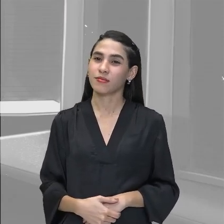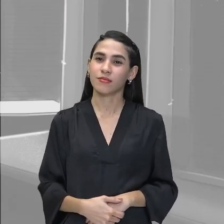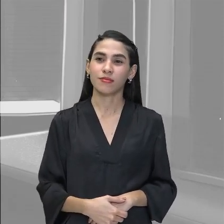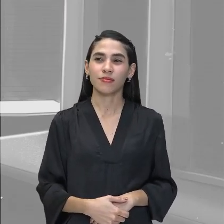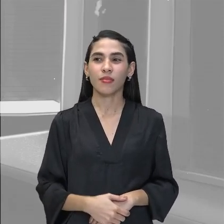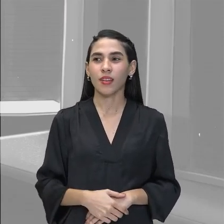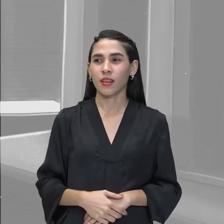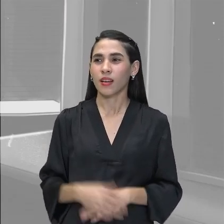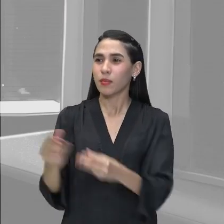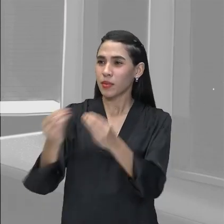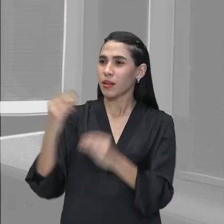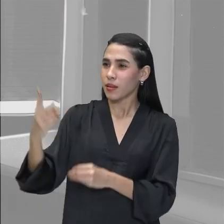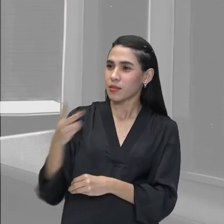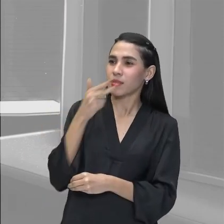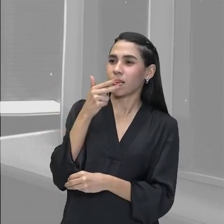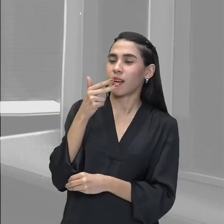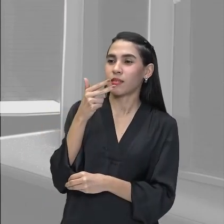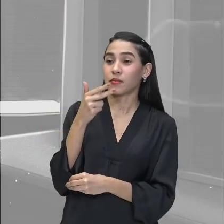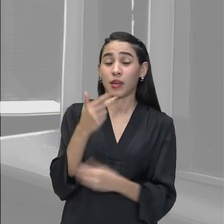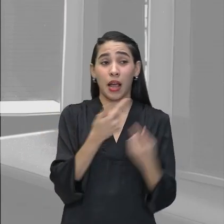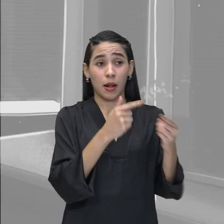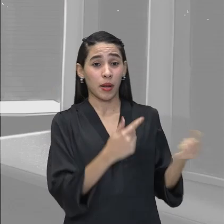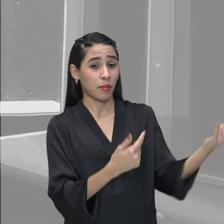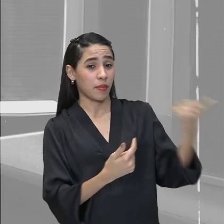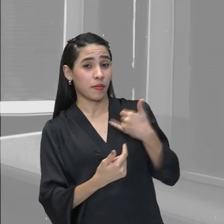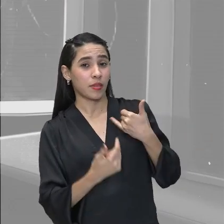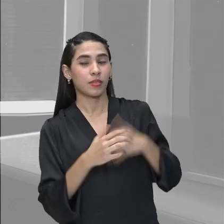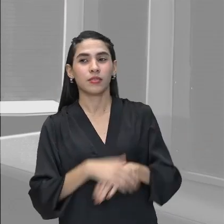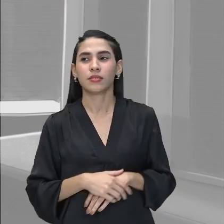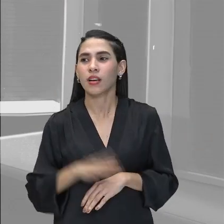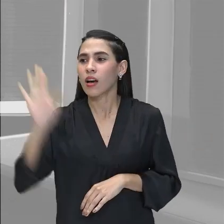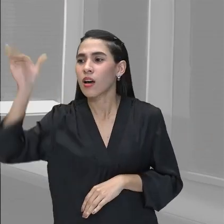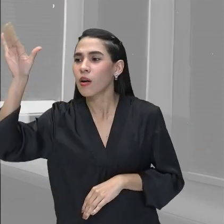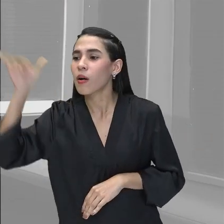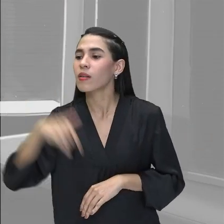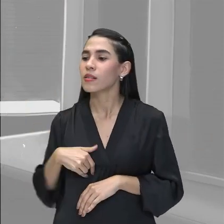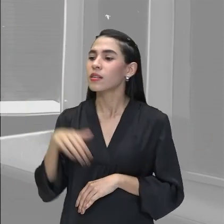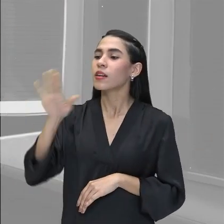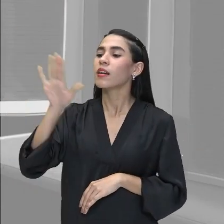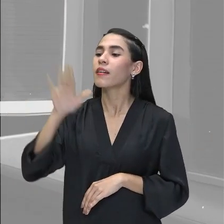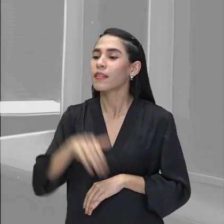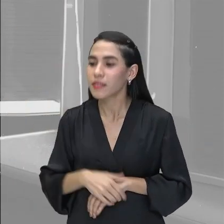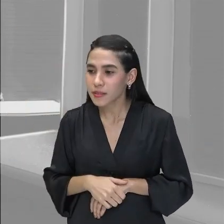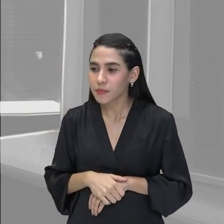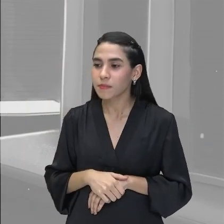Dê-me um cigarro, diz a gramática. Ô, seu Osvaldo.